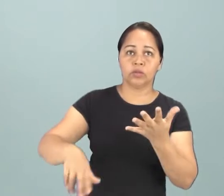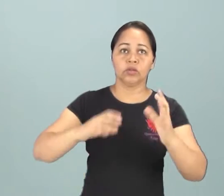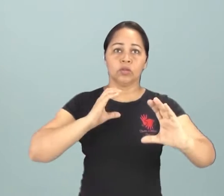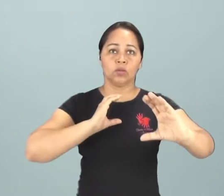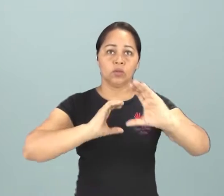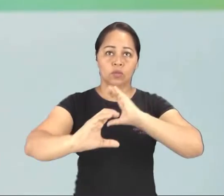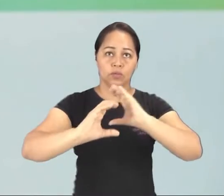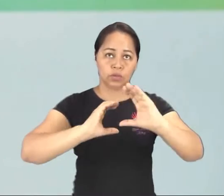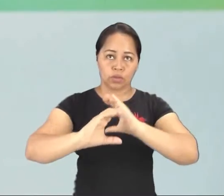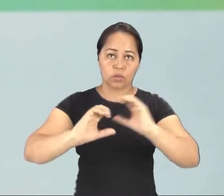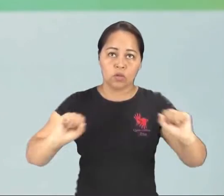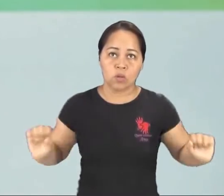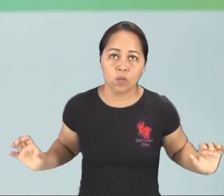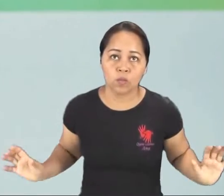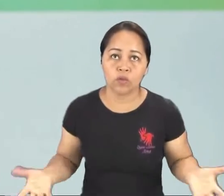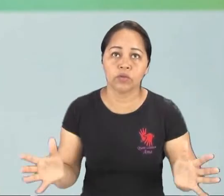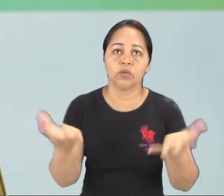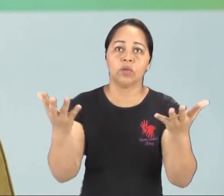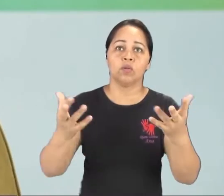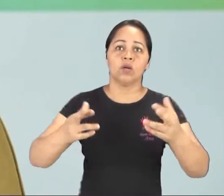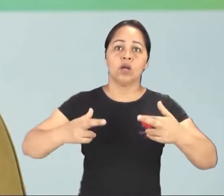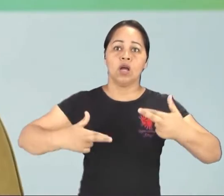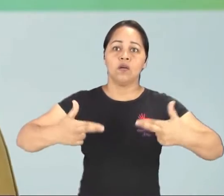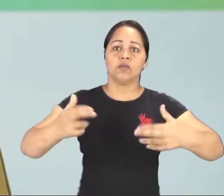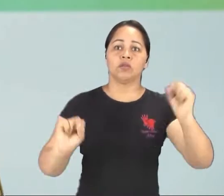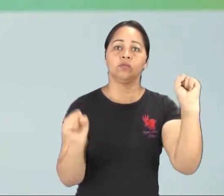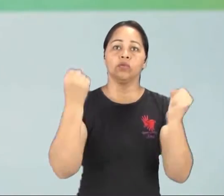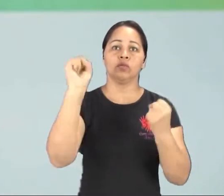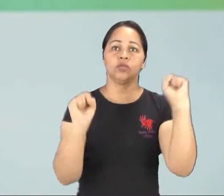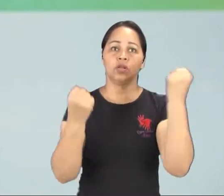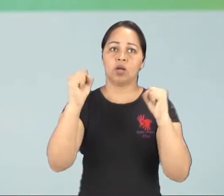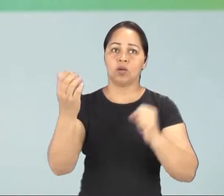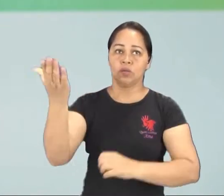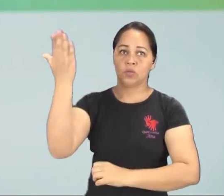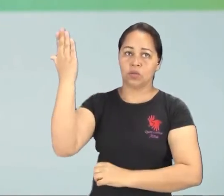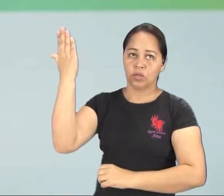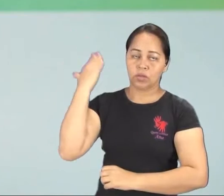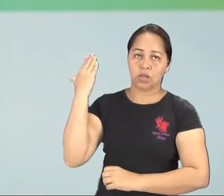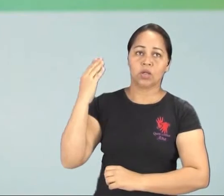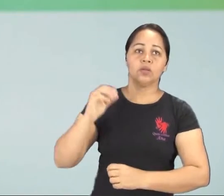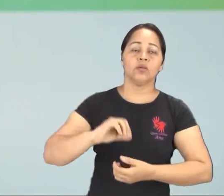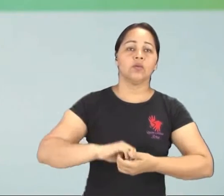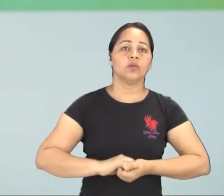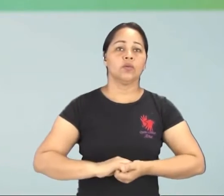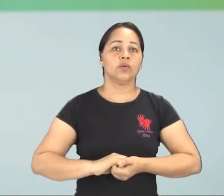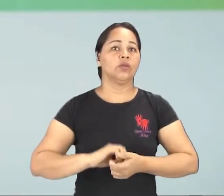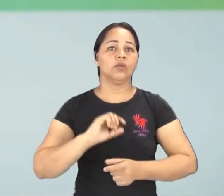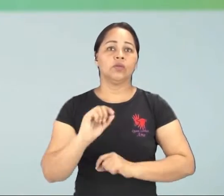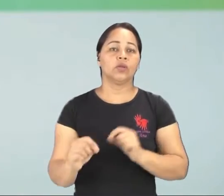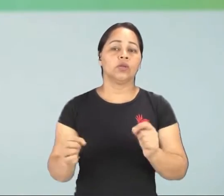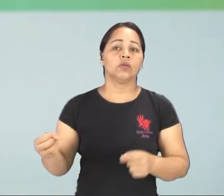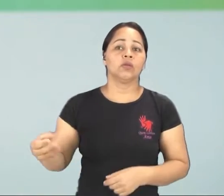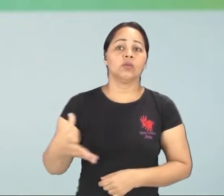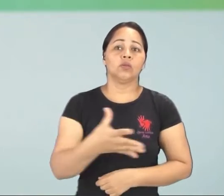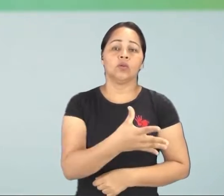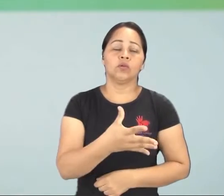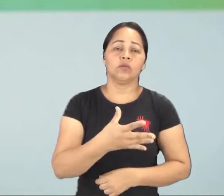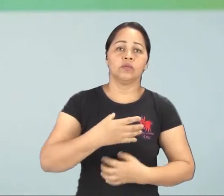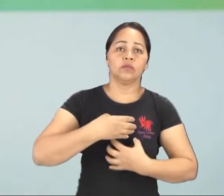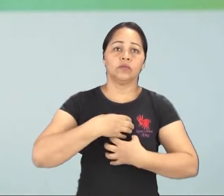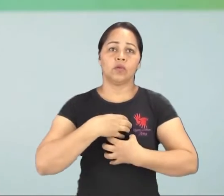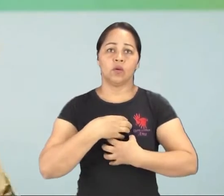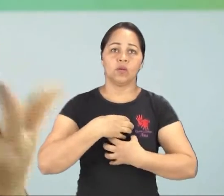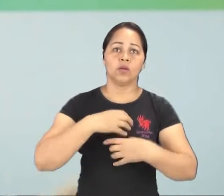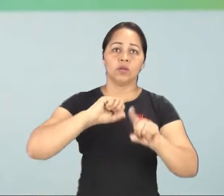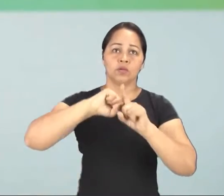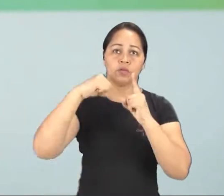autores, tá bom? Então, o aparecimento dessa nova classe da sociedade